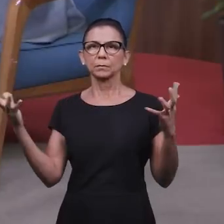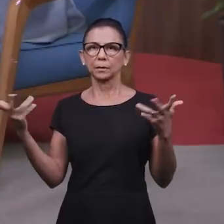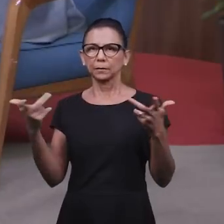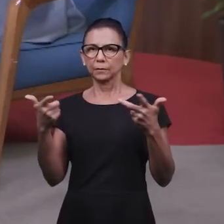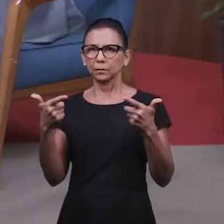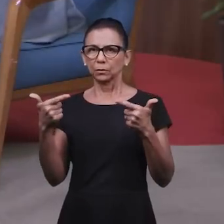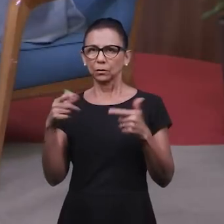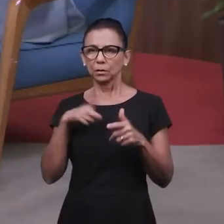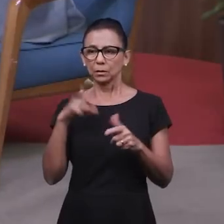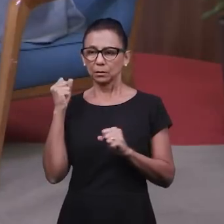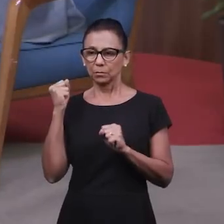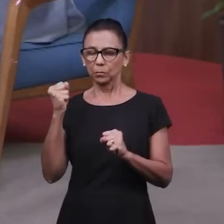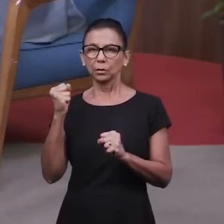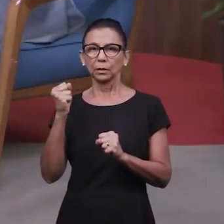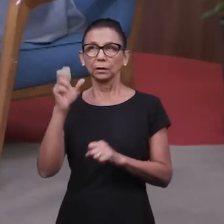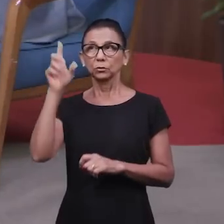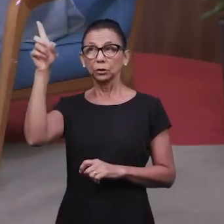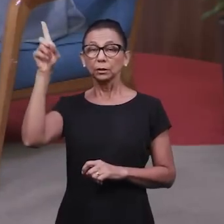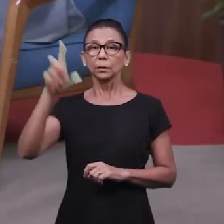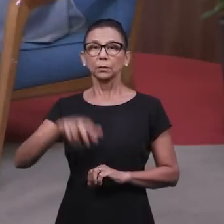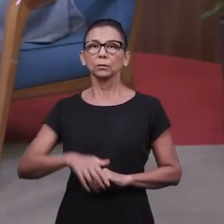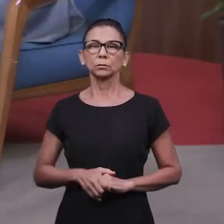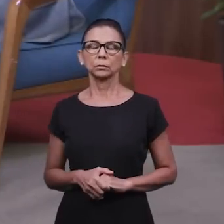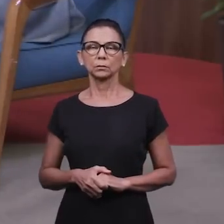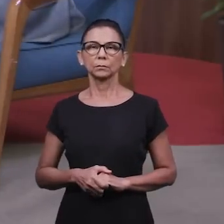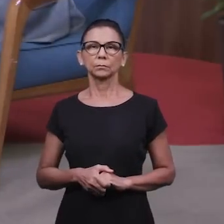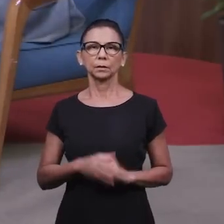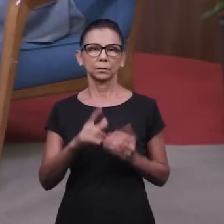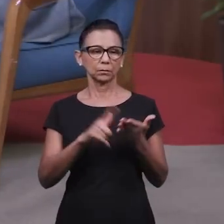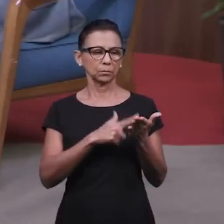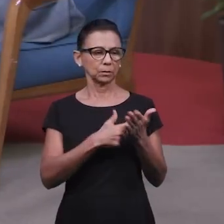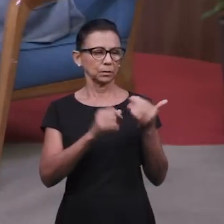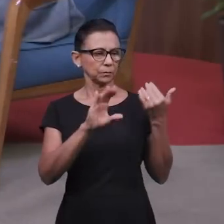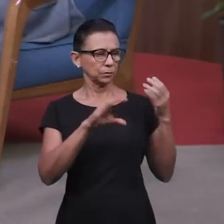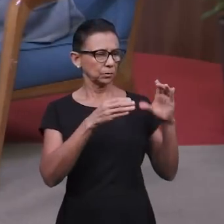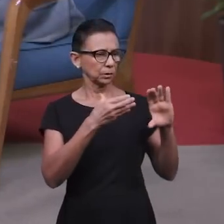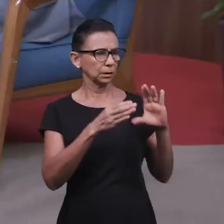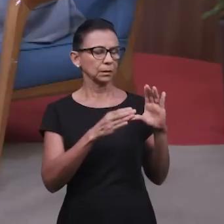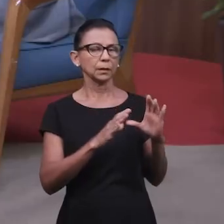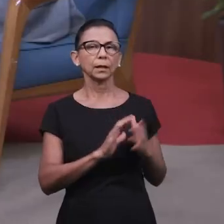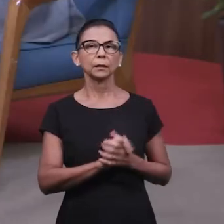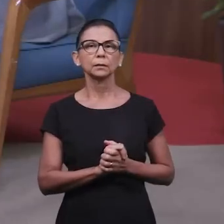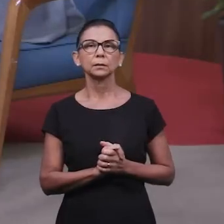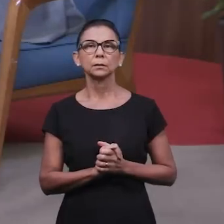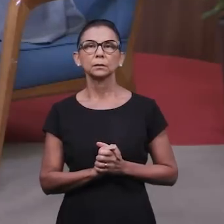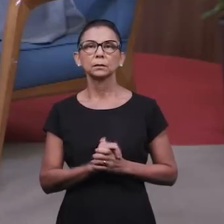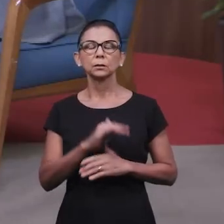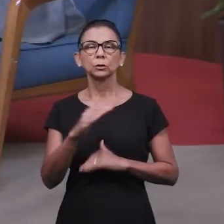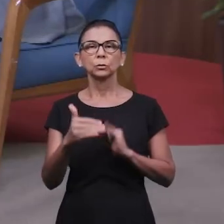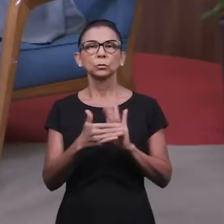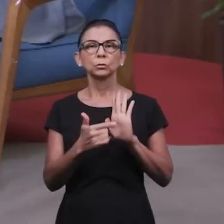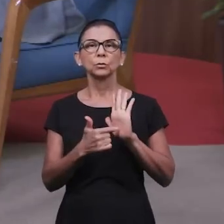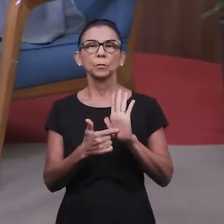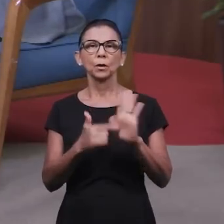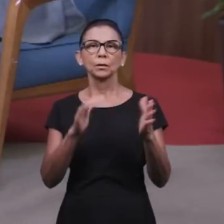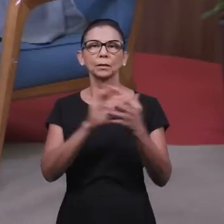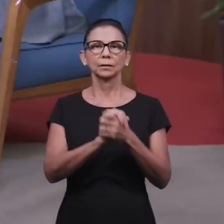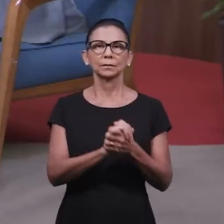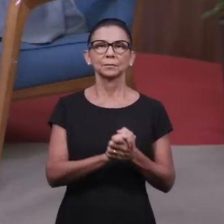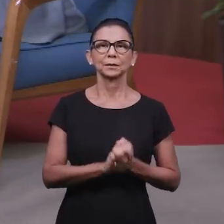experiências maravilhosas, mas quando nós vemos o livro de Cantares, nós vemos que tudo é feito em função do